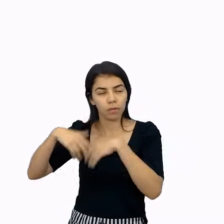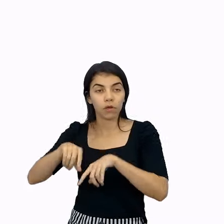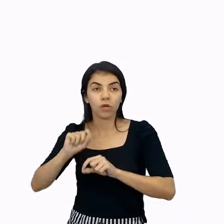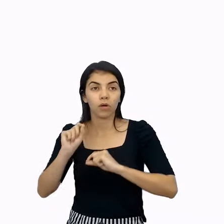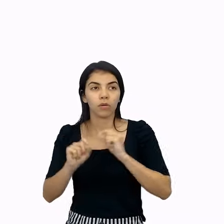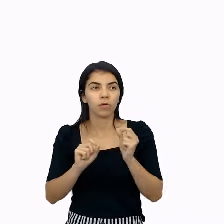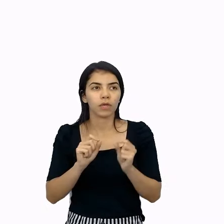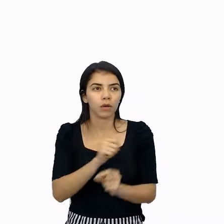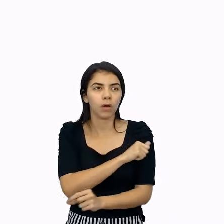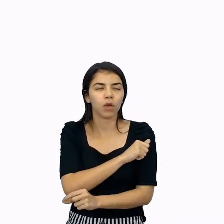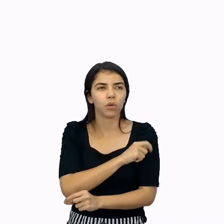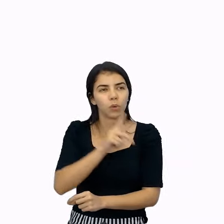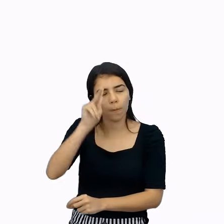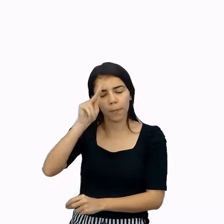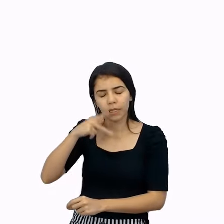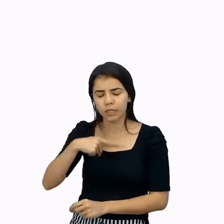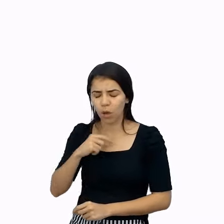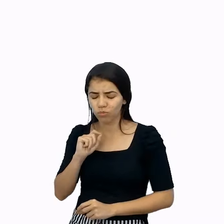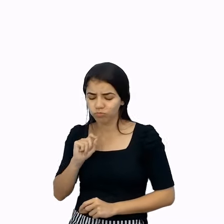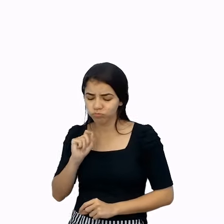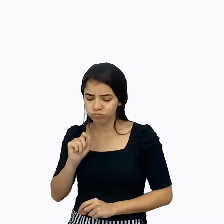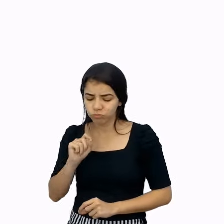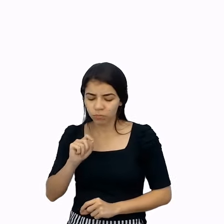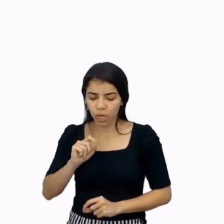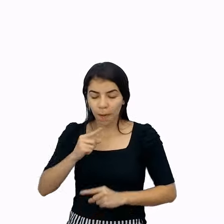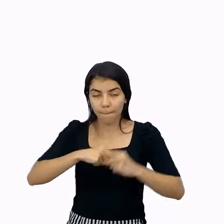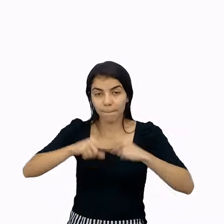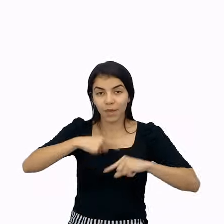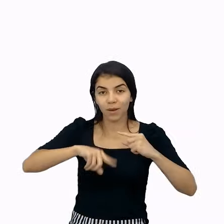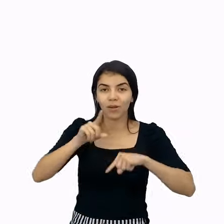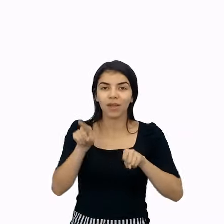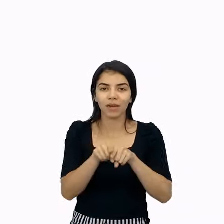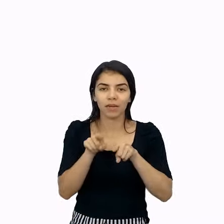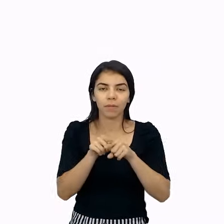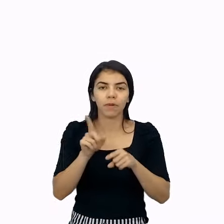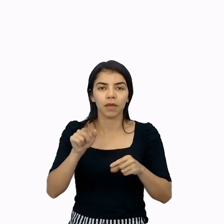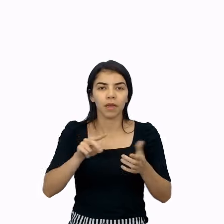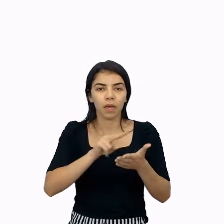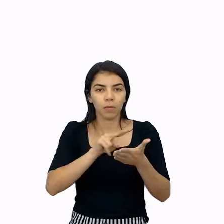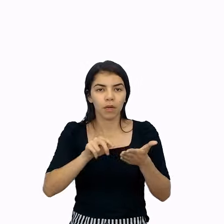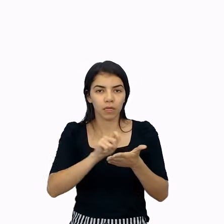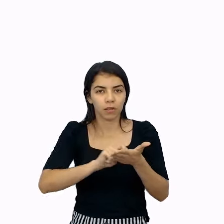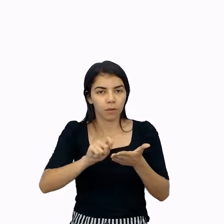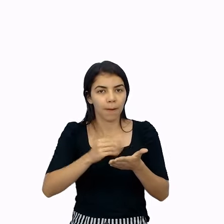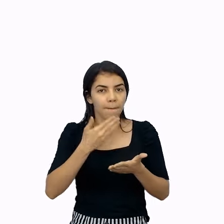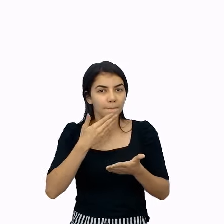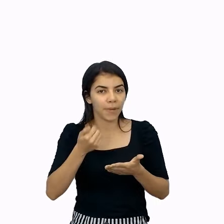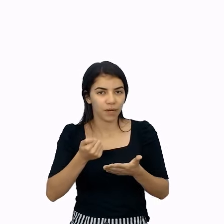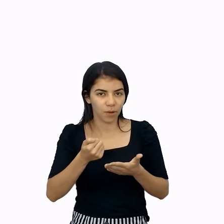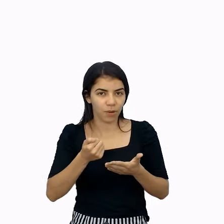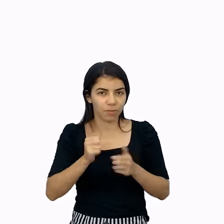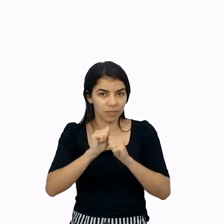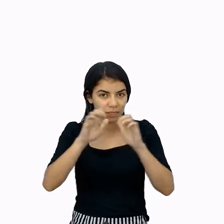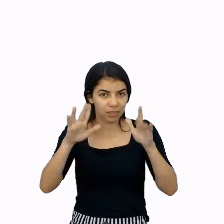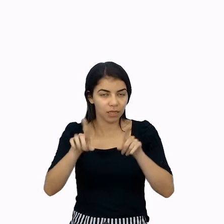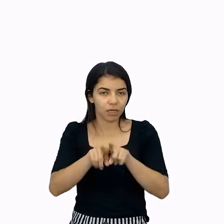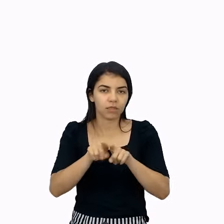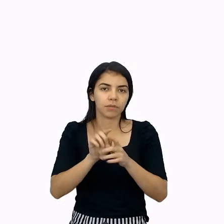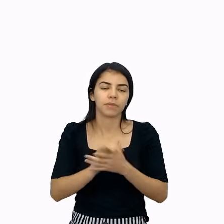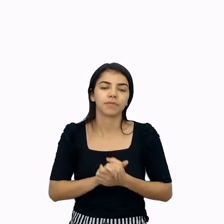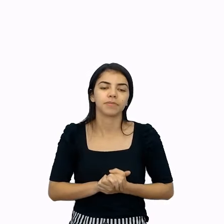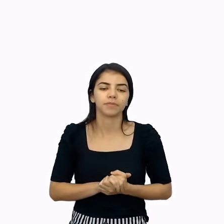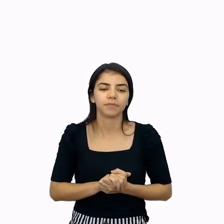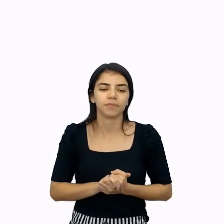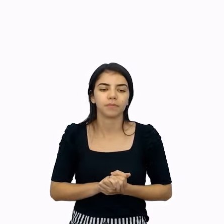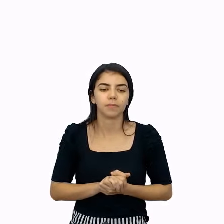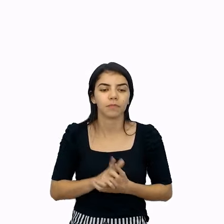precisam melhorar para que possam fazer uma leitura e uma escrita mais proficientes, né? Então, esta